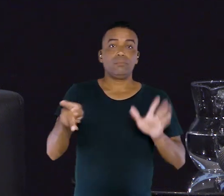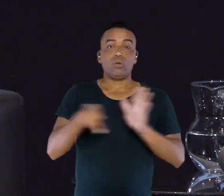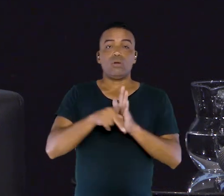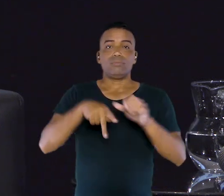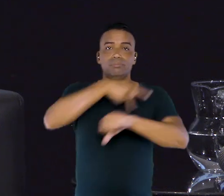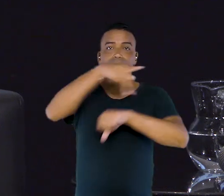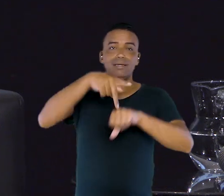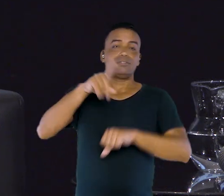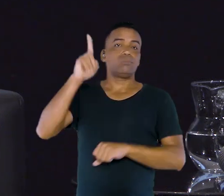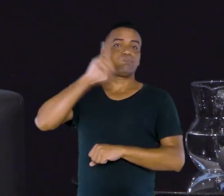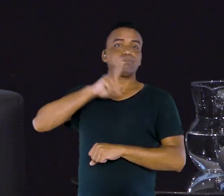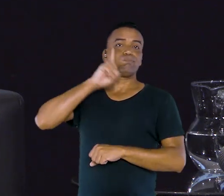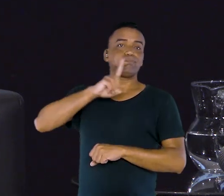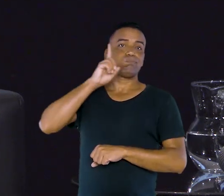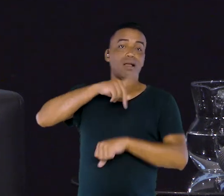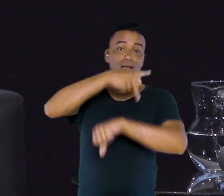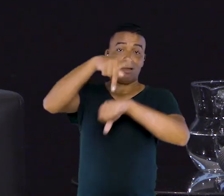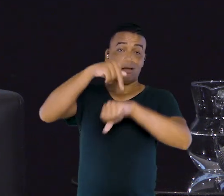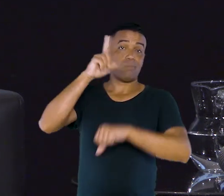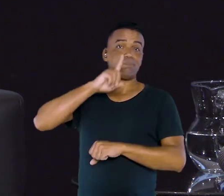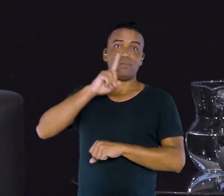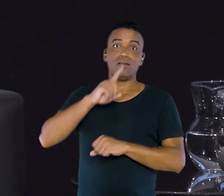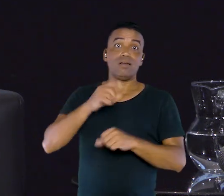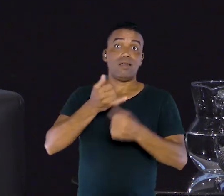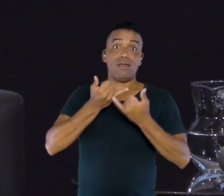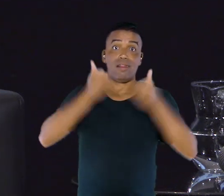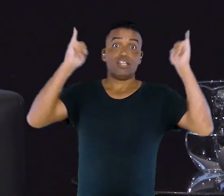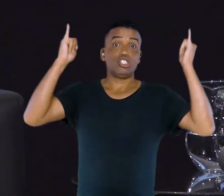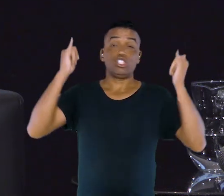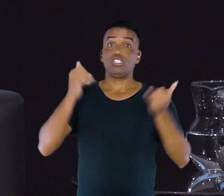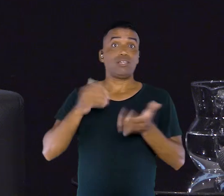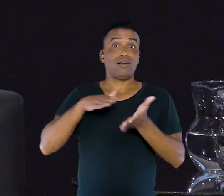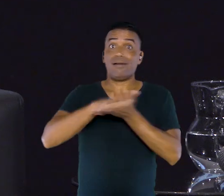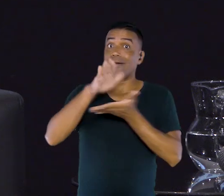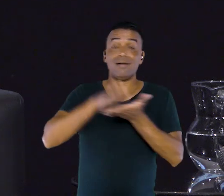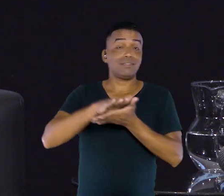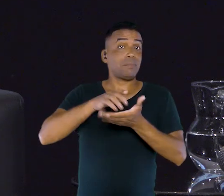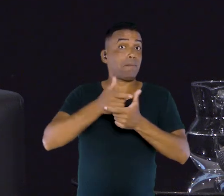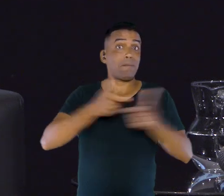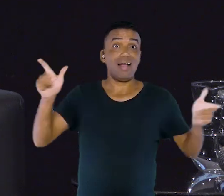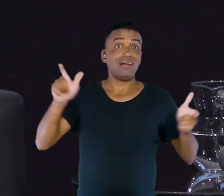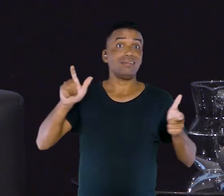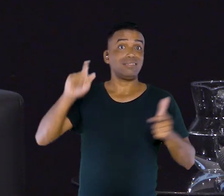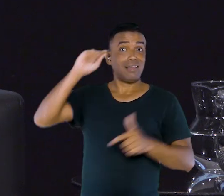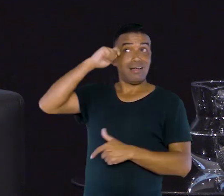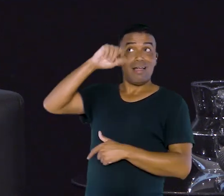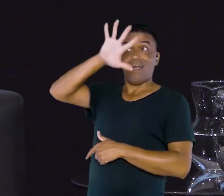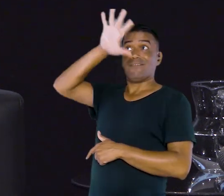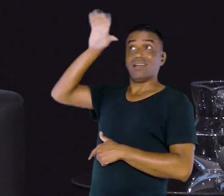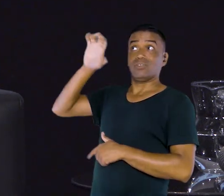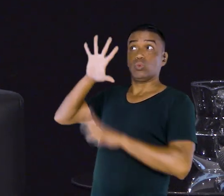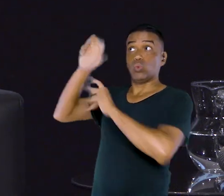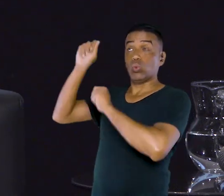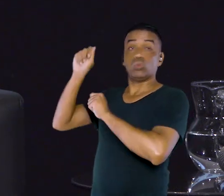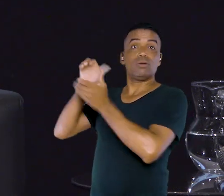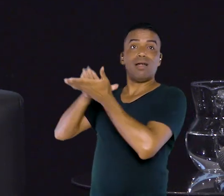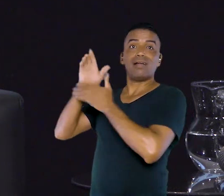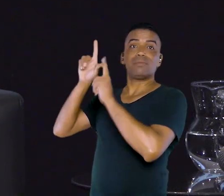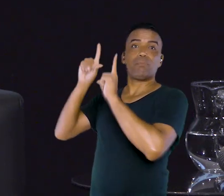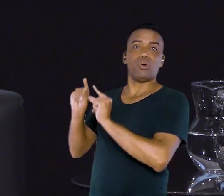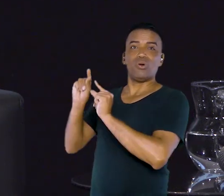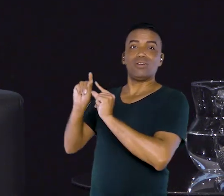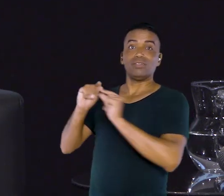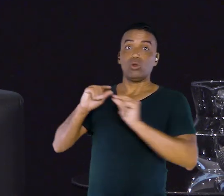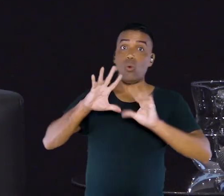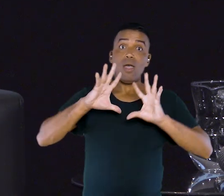região de Nova York, metropolitana de Nova York, consome mais energia do que todo o continente africano, né? Não é todo